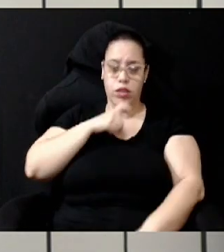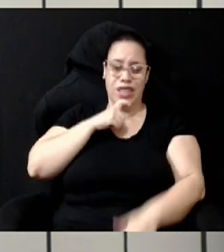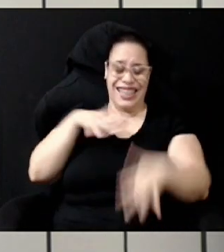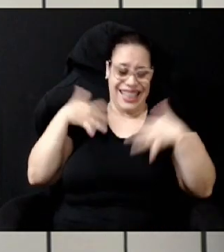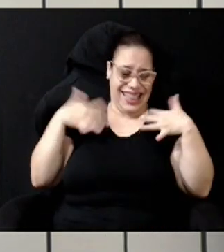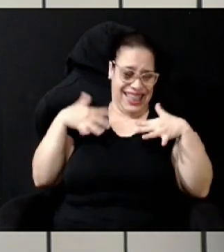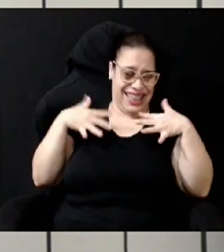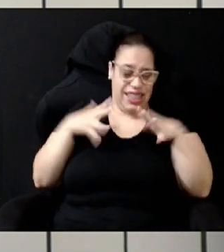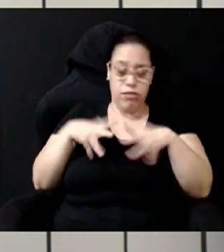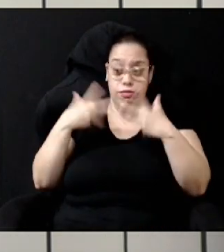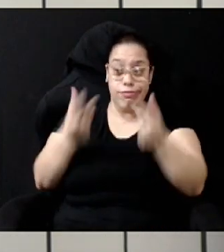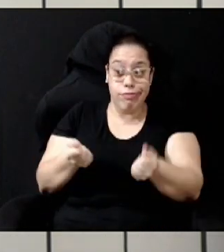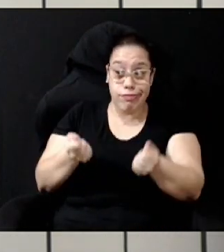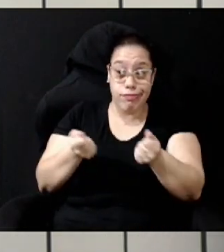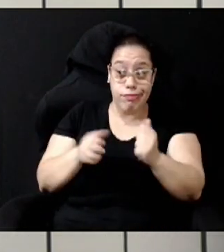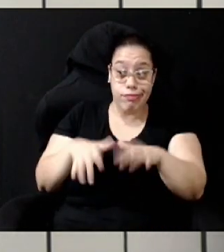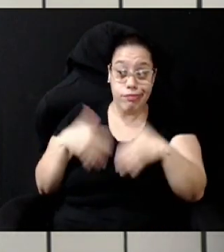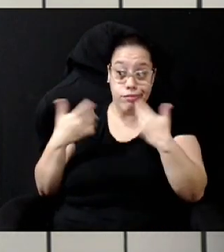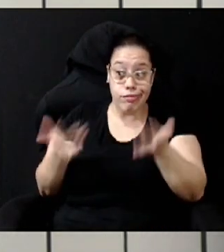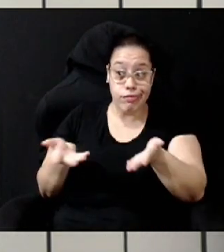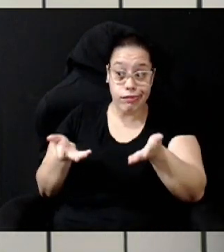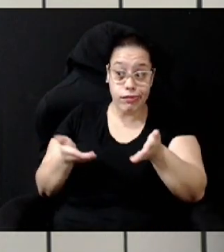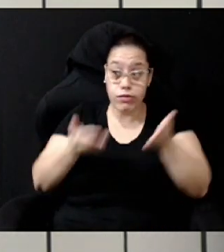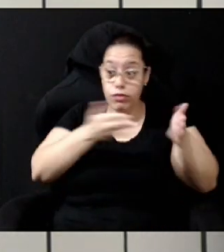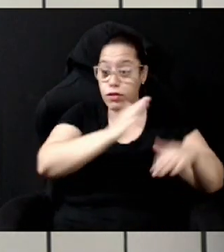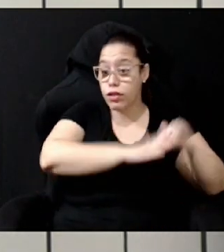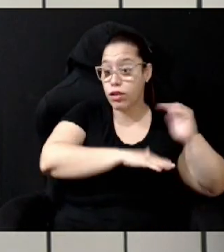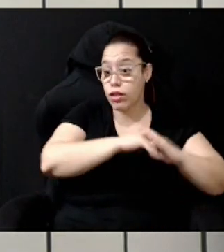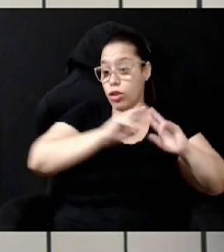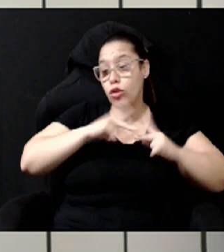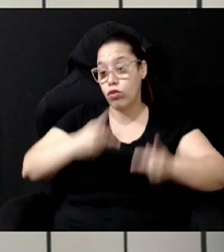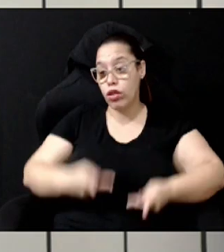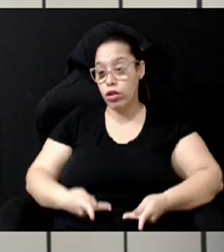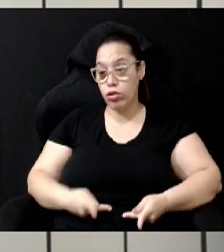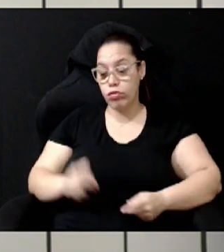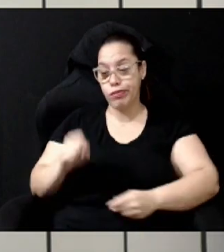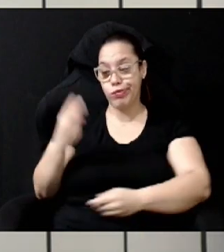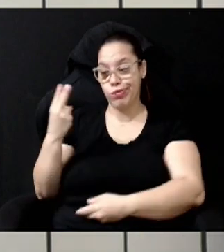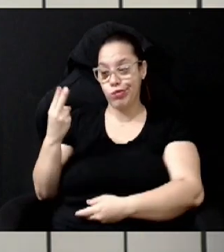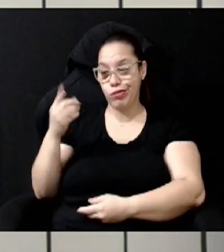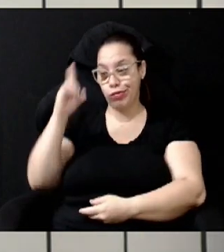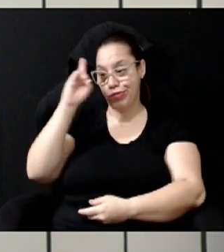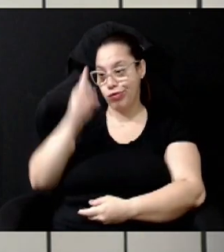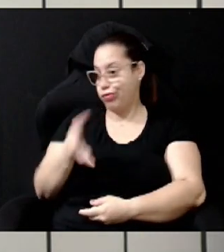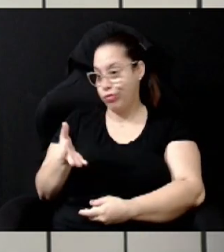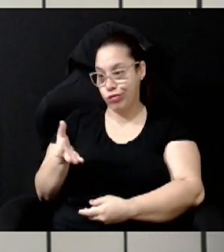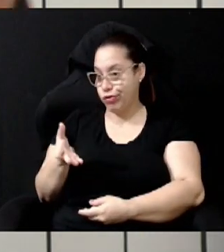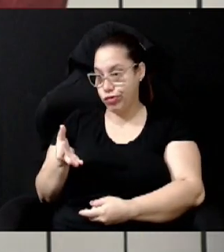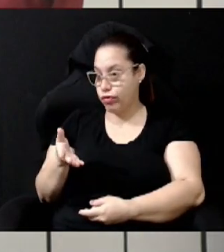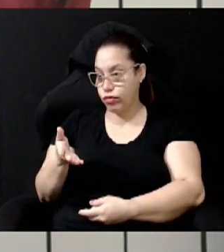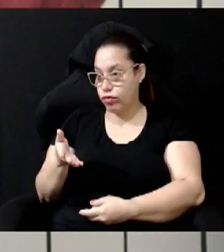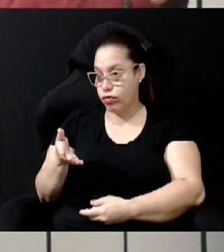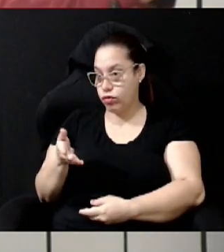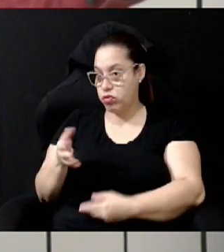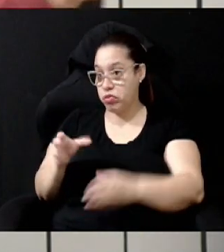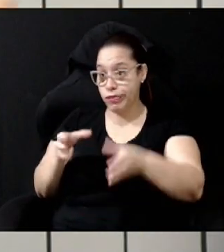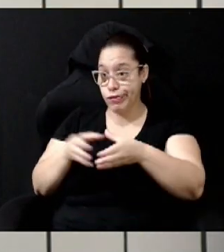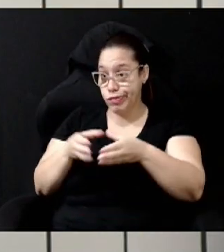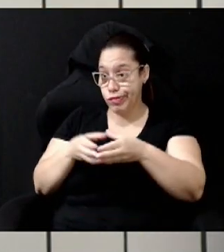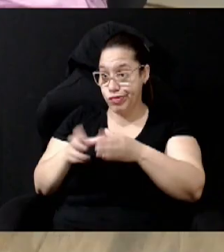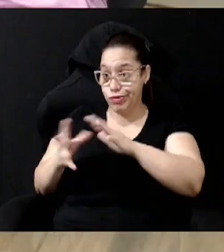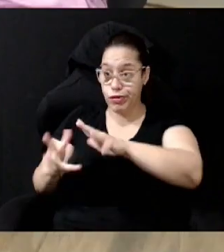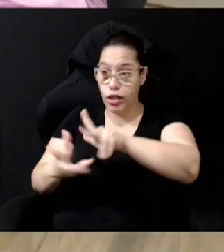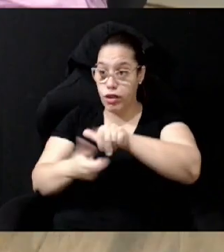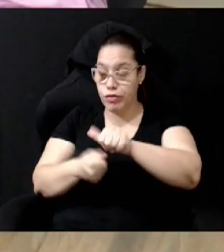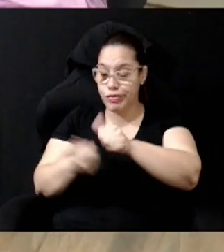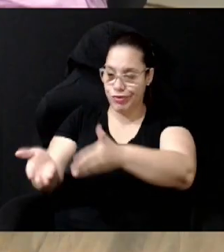que ser atribuída à atividade humana ou indiretamente faz parte de um ciclo da Terra? Seja